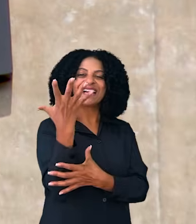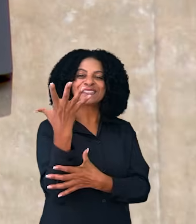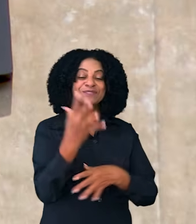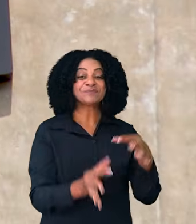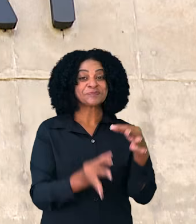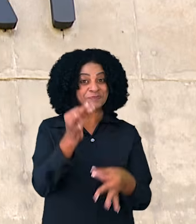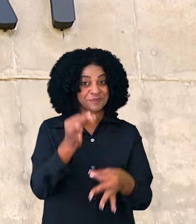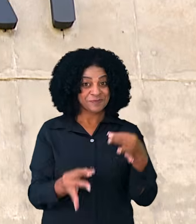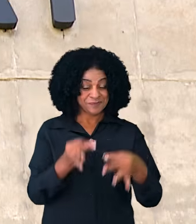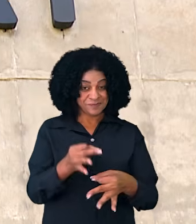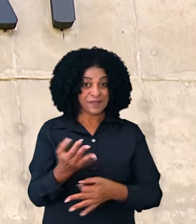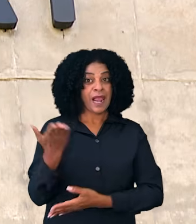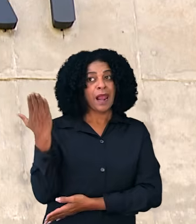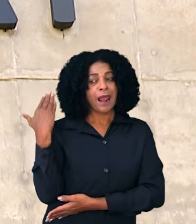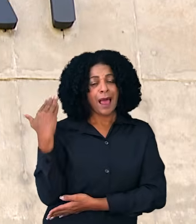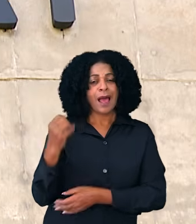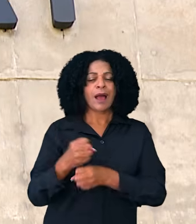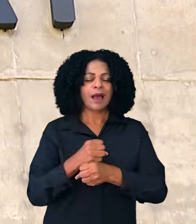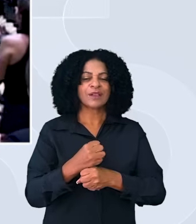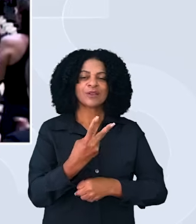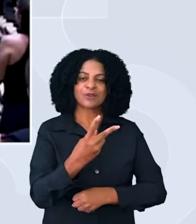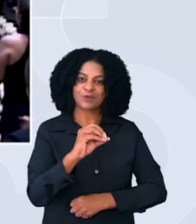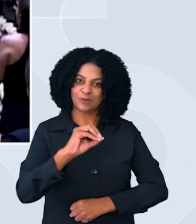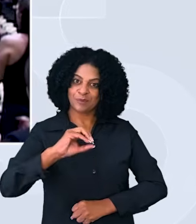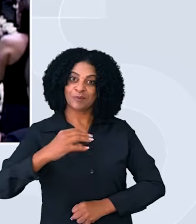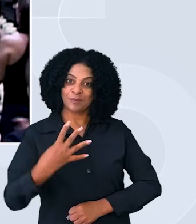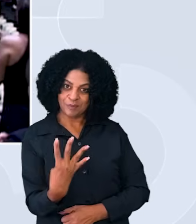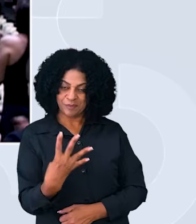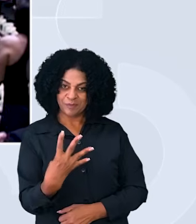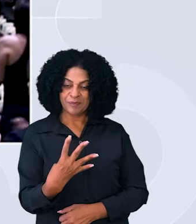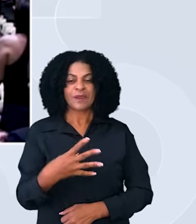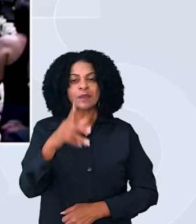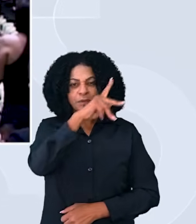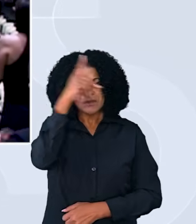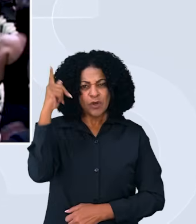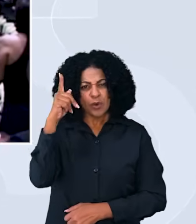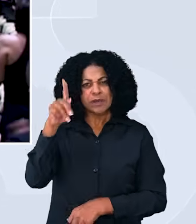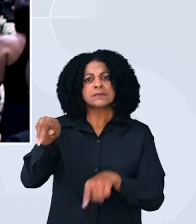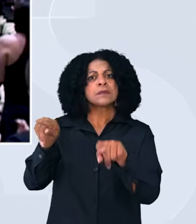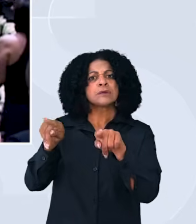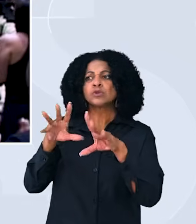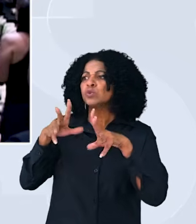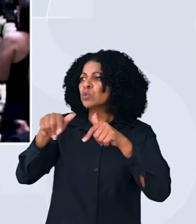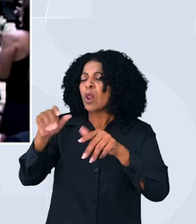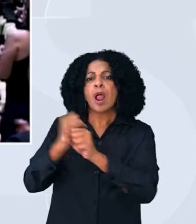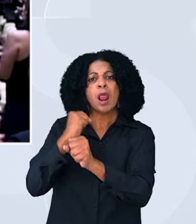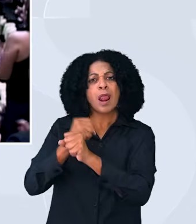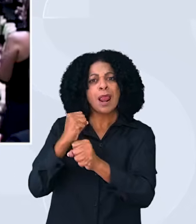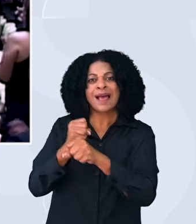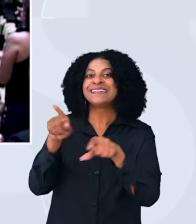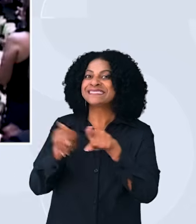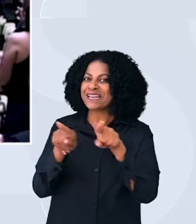do Judiciário em 2004. Os trabalhadores que construíram a sede também